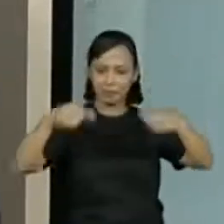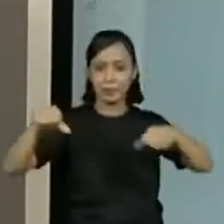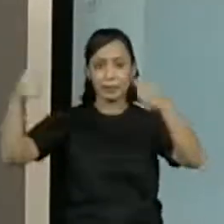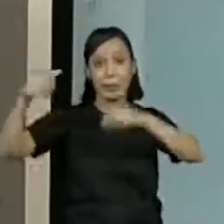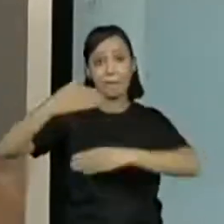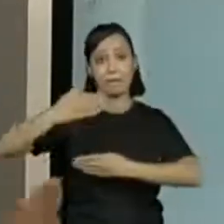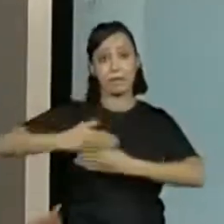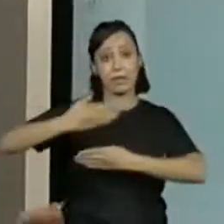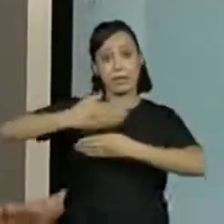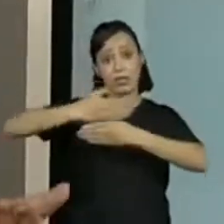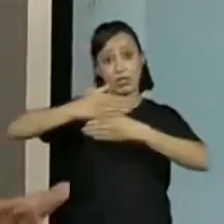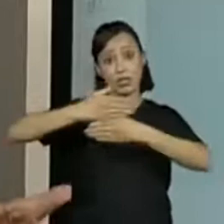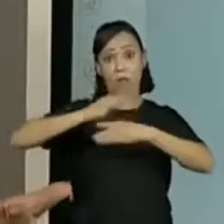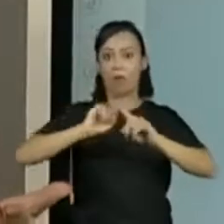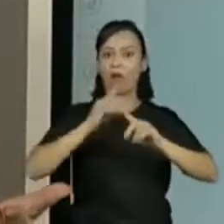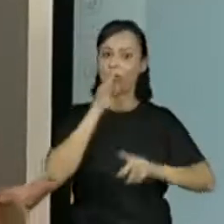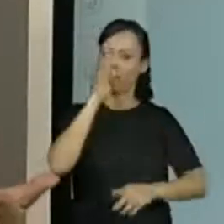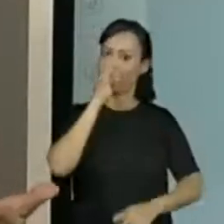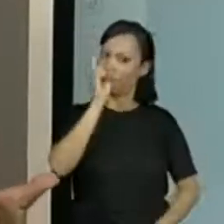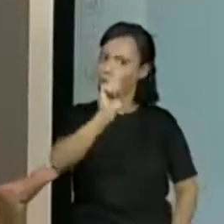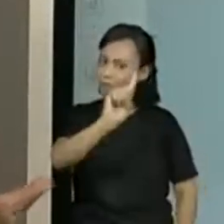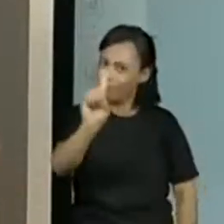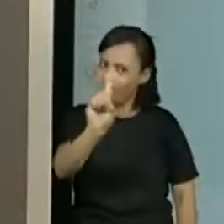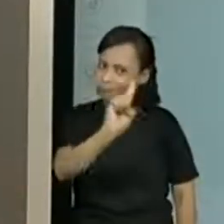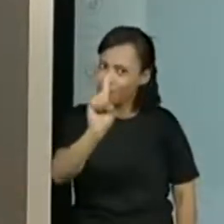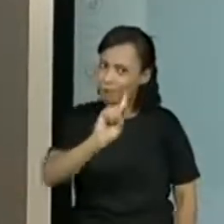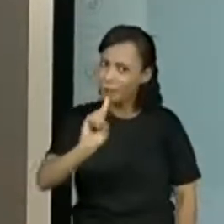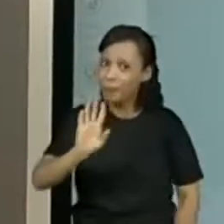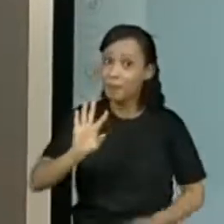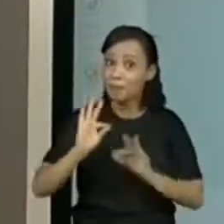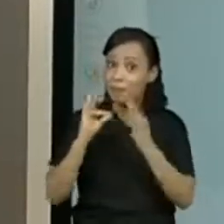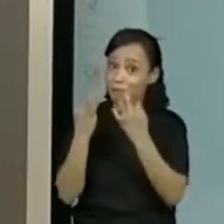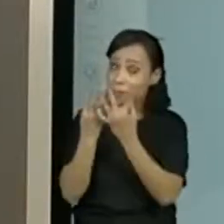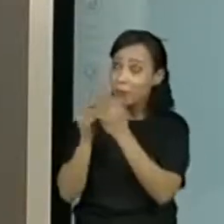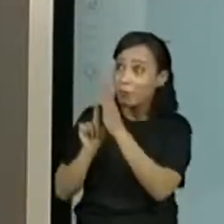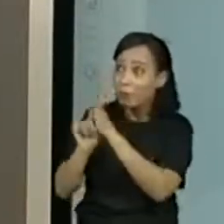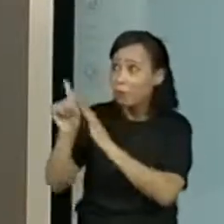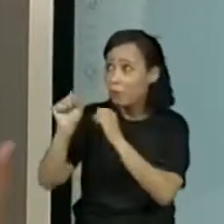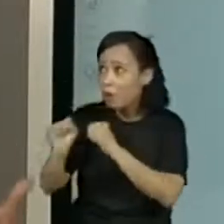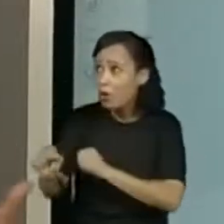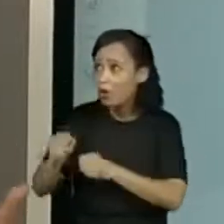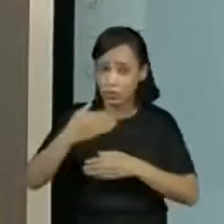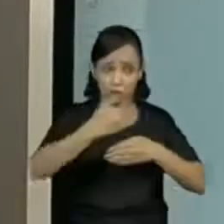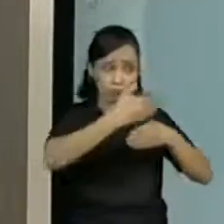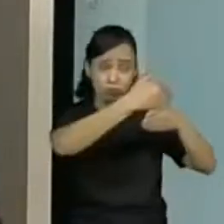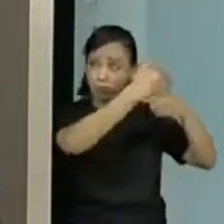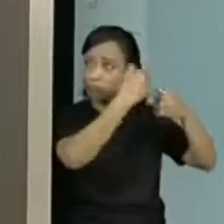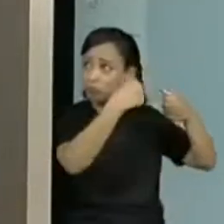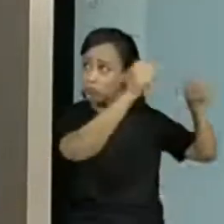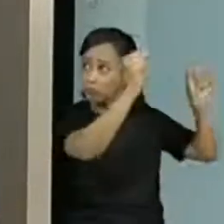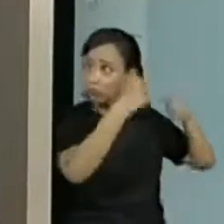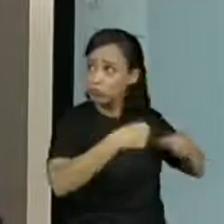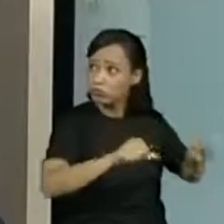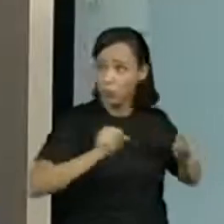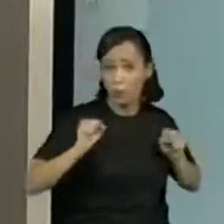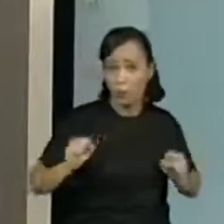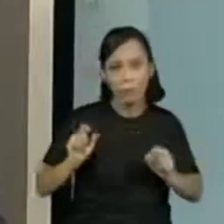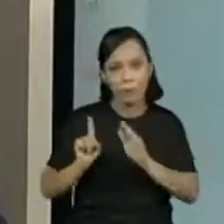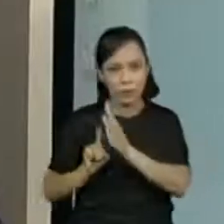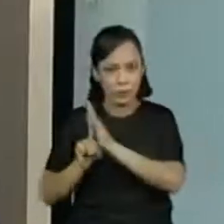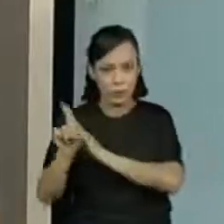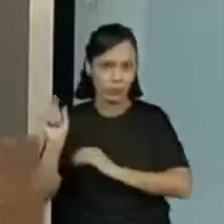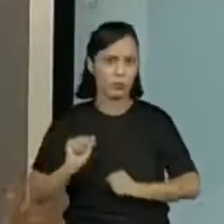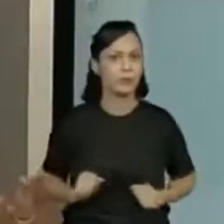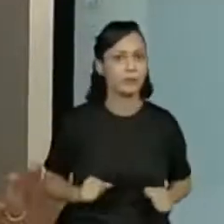E além disso autorização dos responsáveis para usar esse espaço com muito cuidado né E muito zelo porque a gente tem que